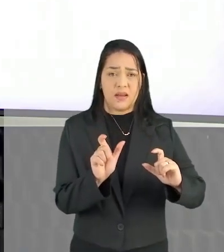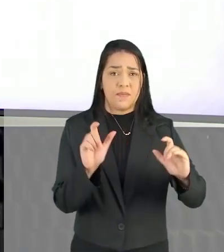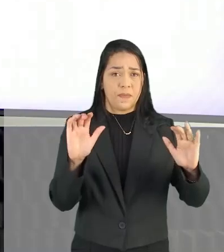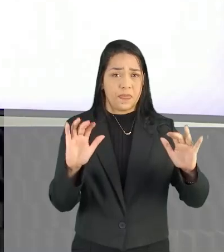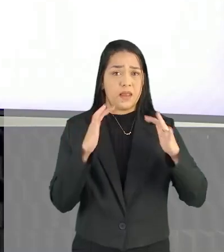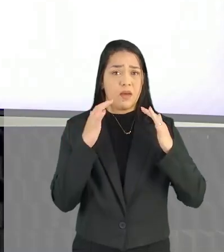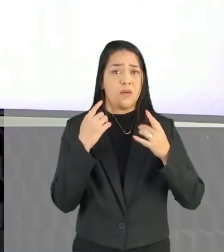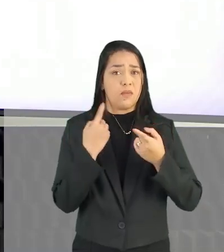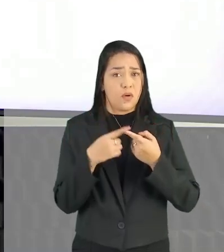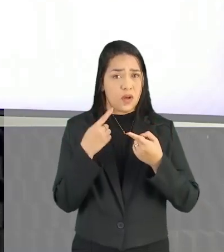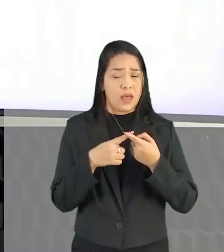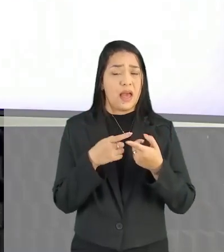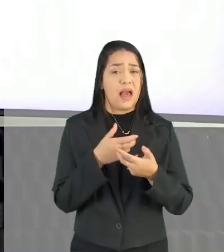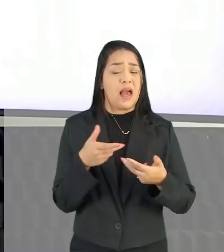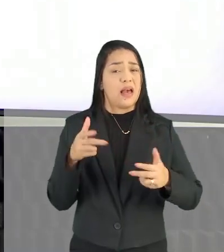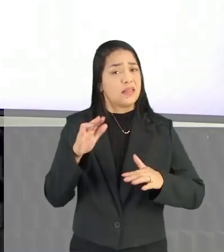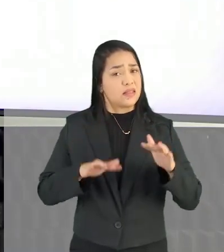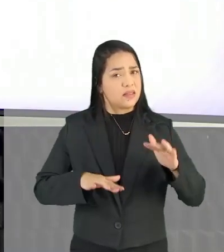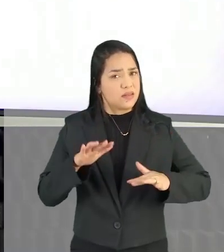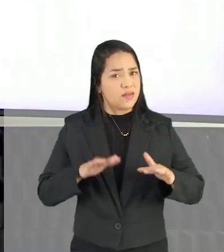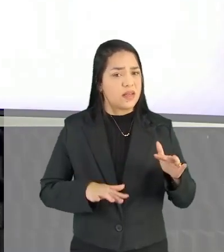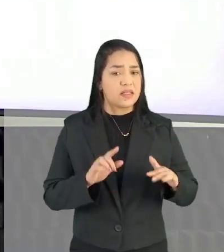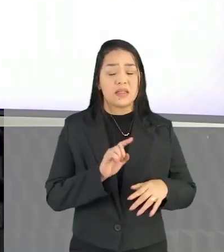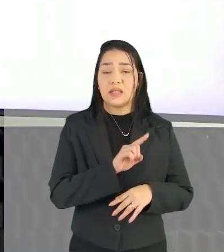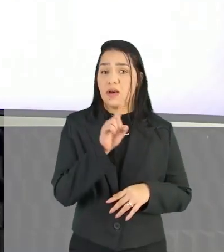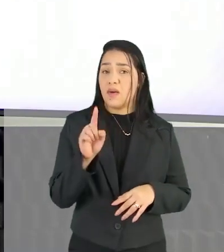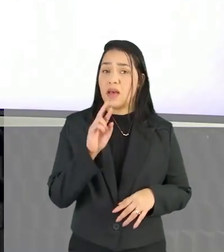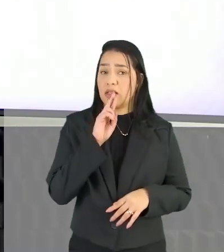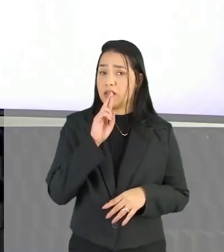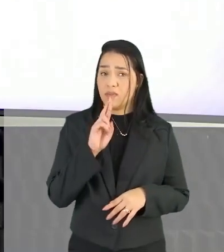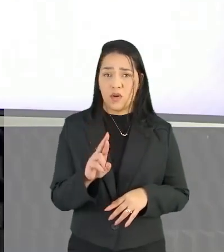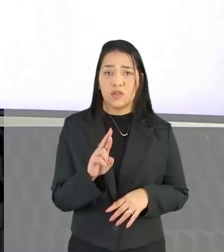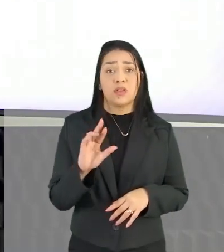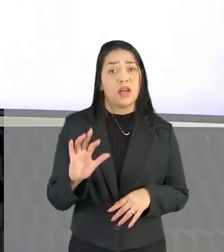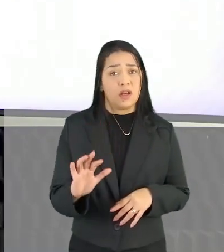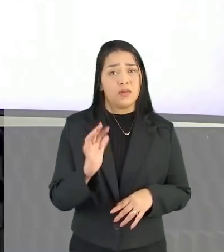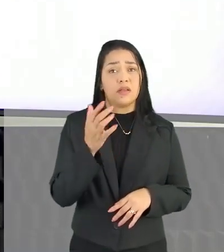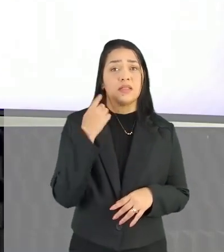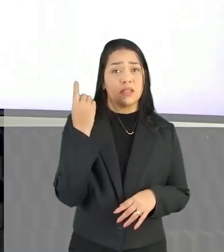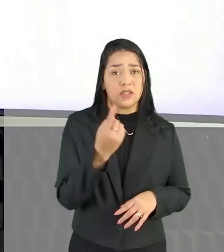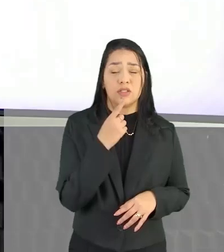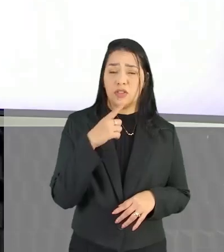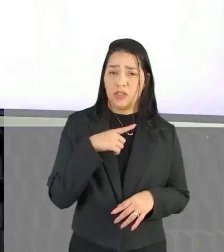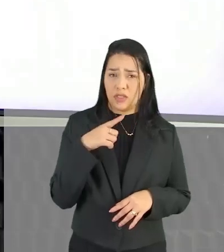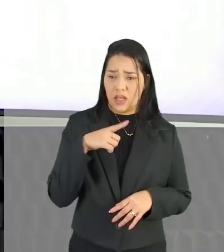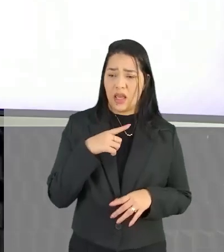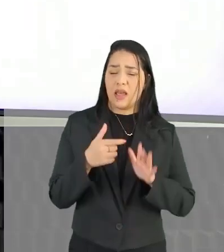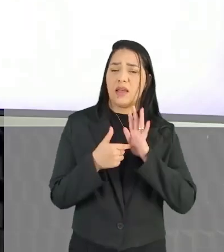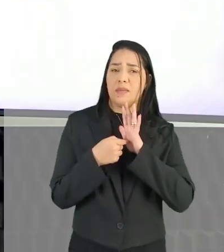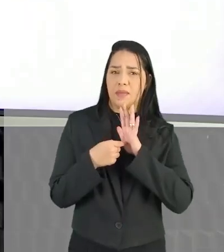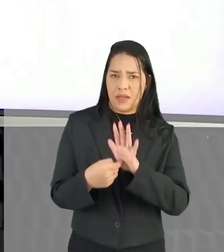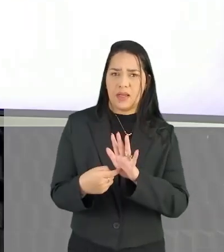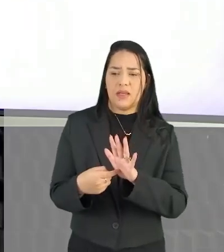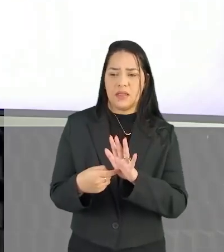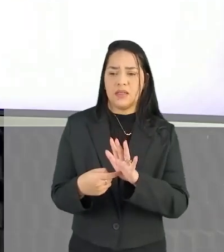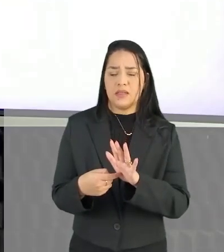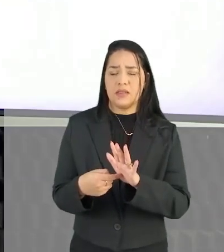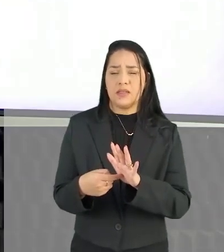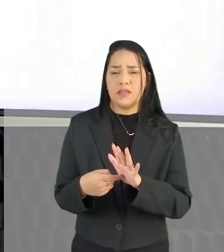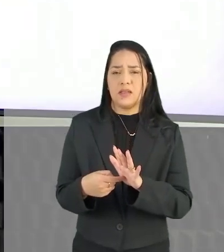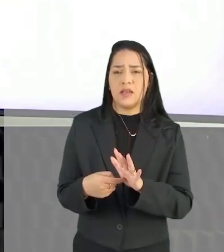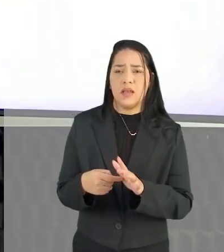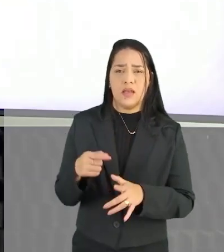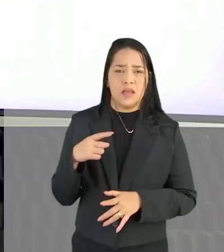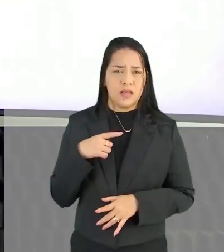bastante atenção, porque muitas vezes não é o gabarito, tá? Acontece a gente ter alternativa que aparece